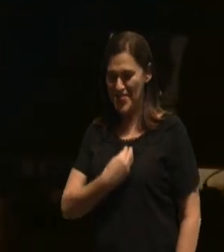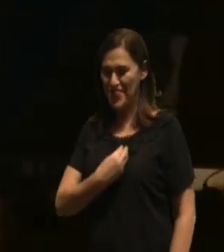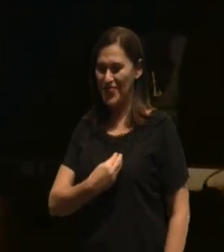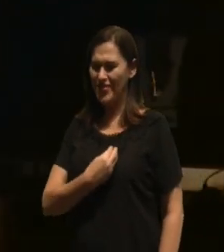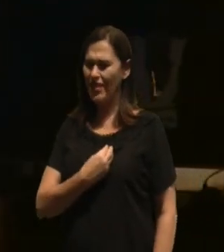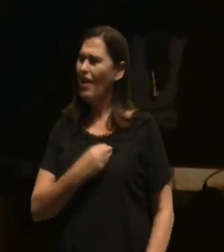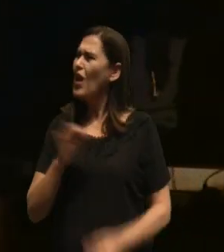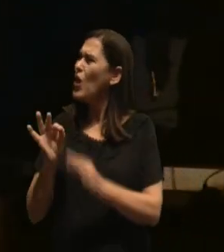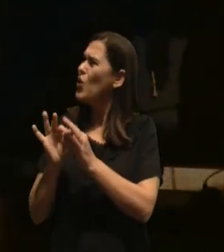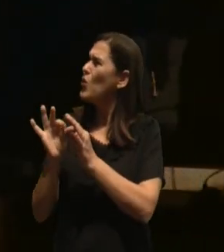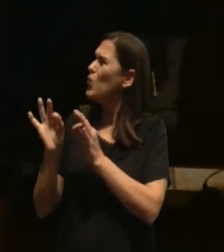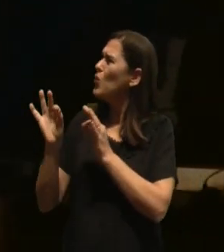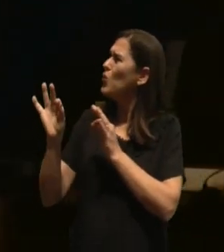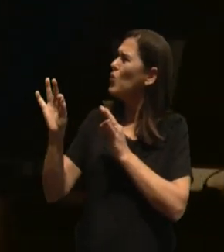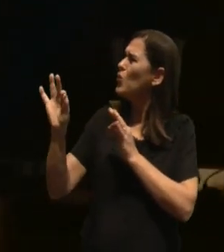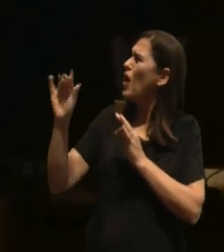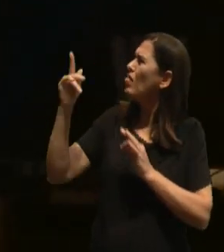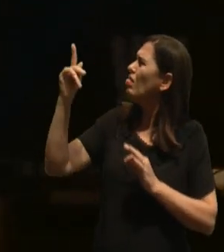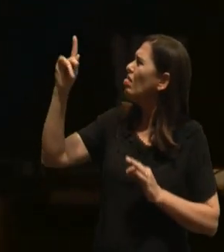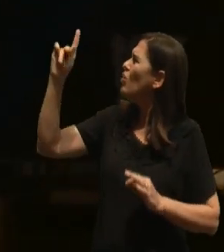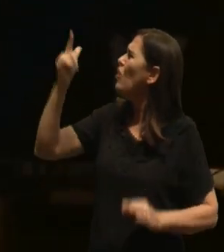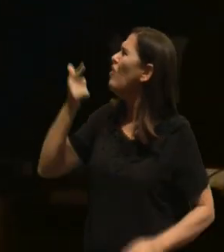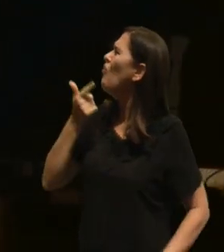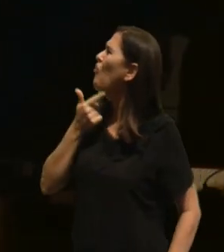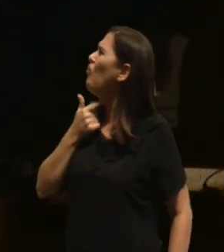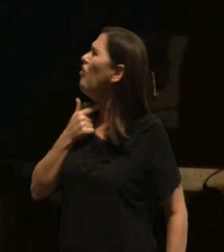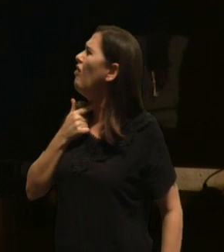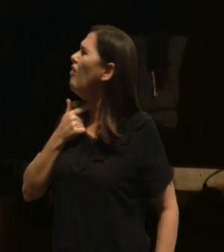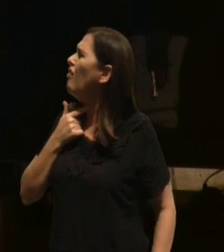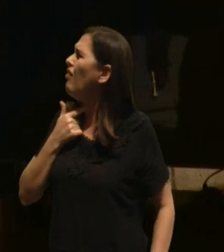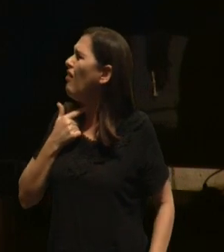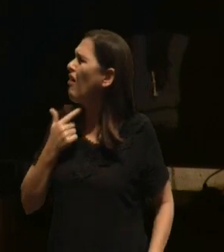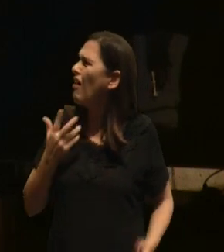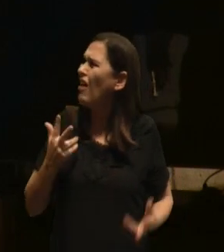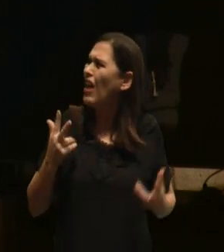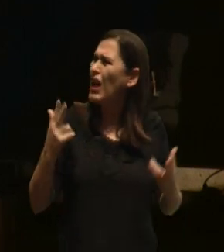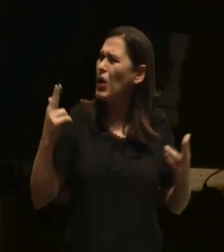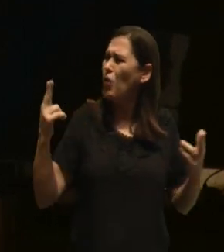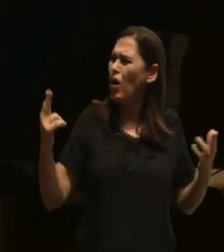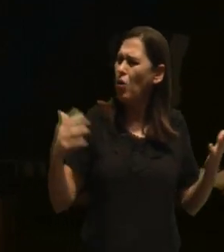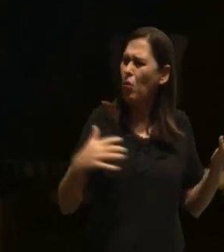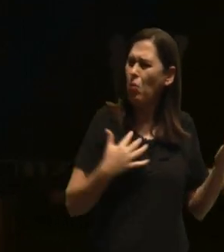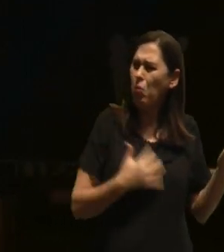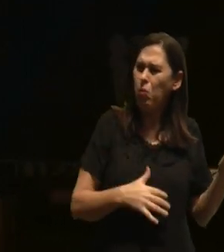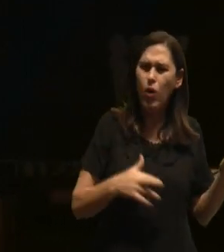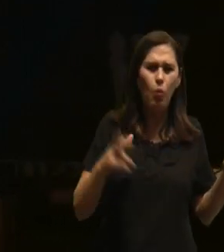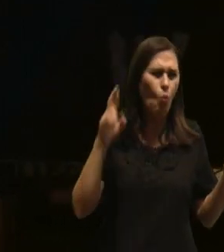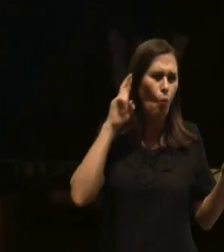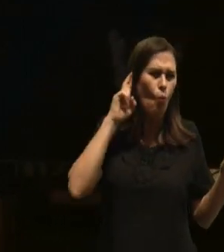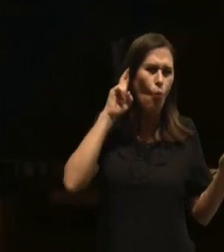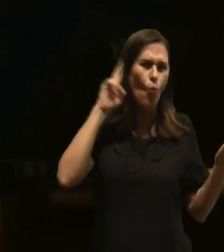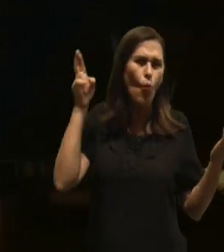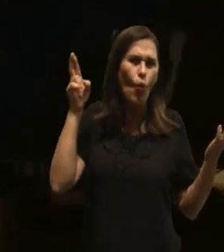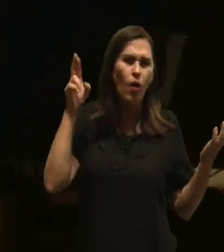Viver longe do teu querer é tocar sem ouvir a